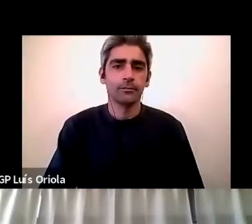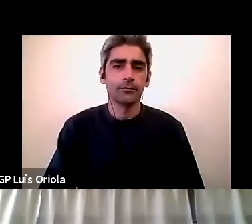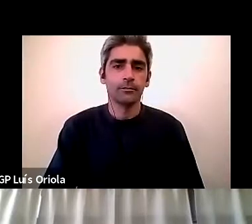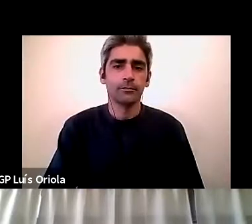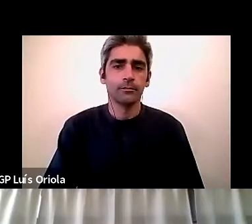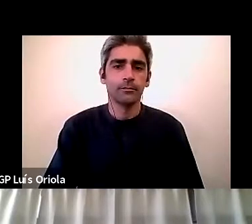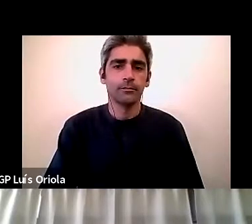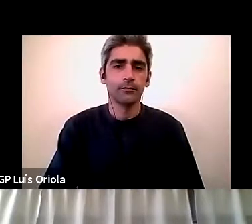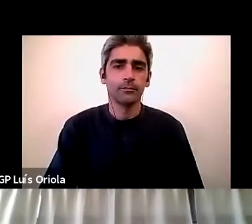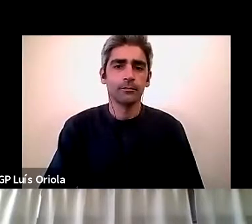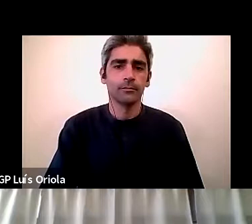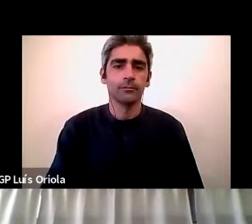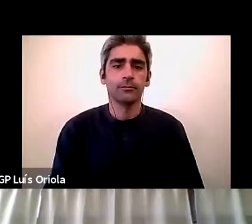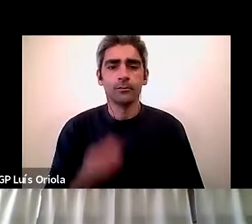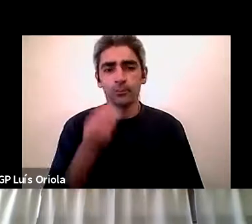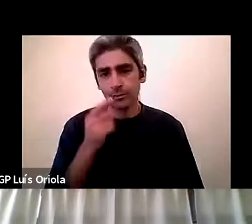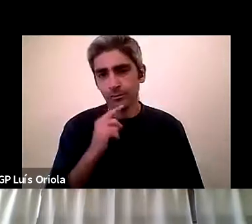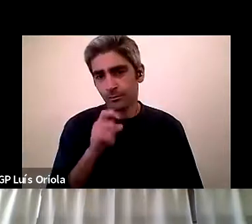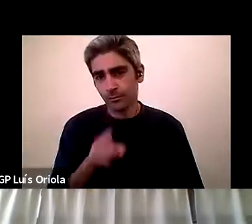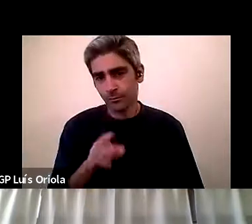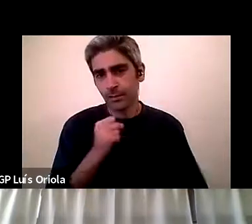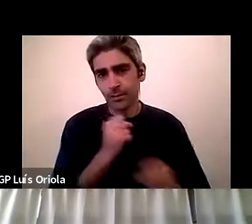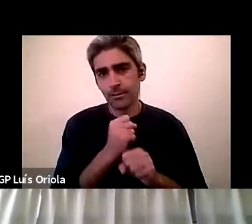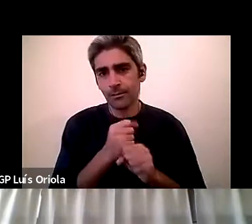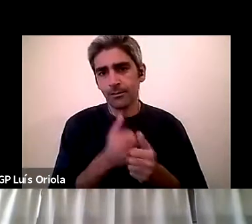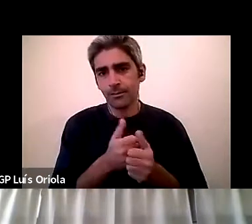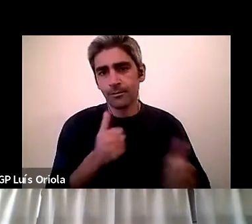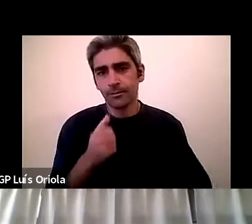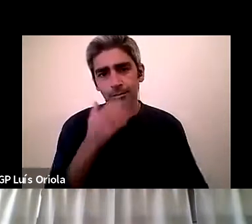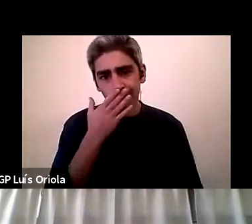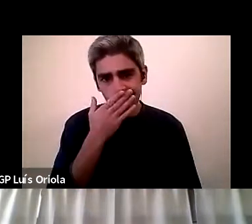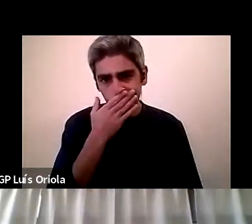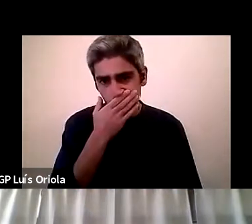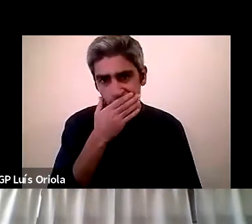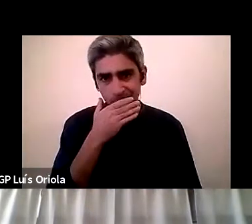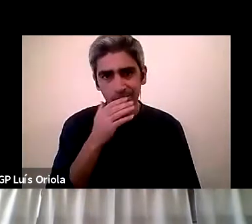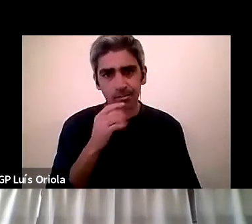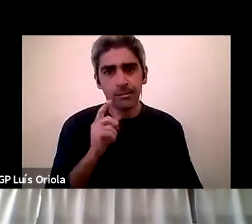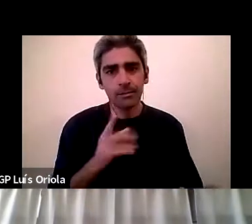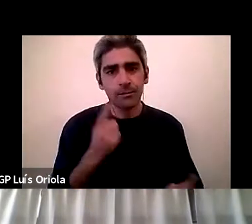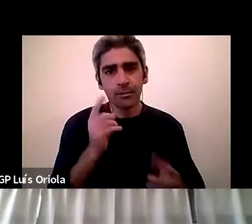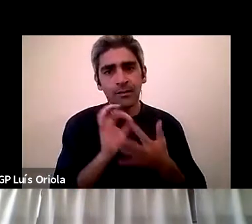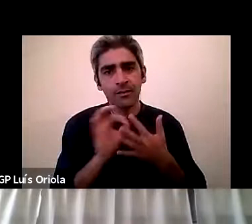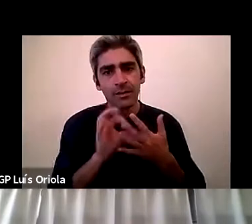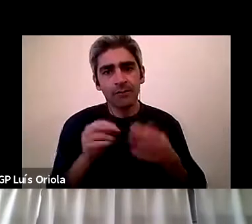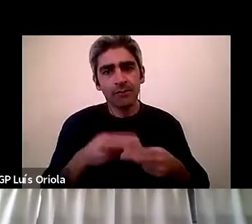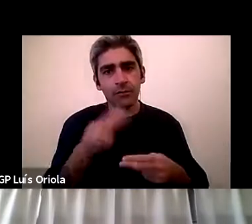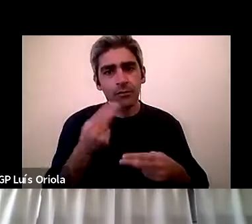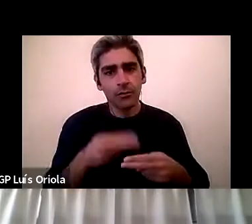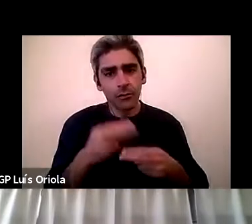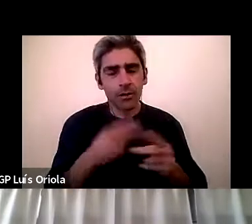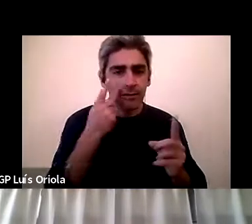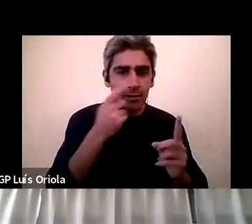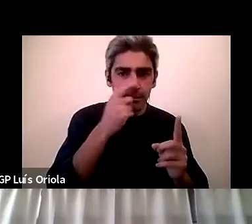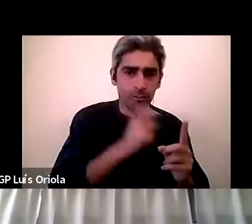Relativamente à questão como é colocado, trabalhar à distância implica sempre haver uma definição de fronteiras entre a vida